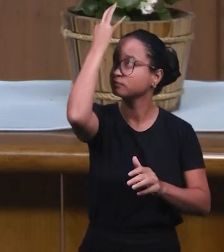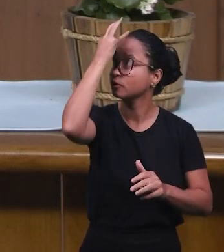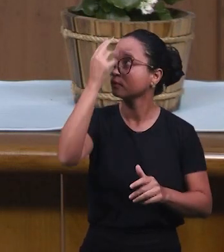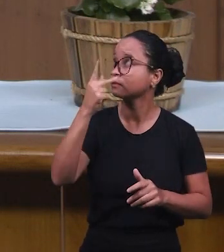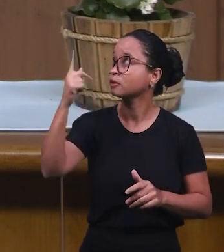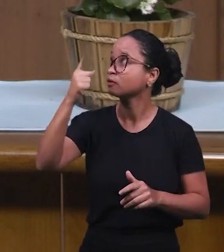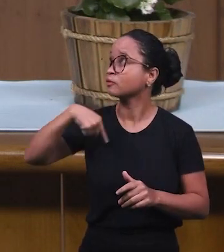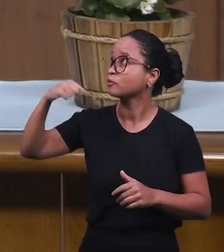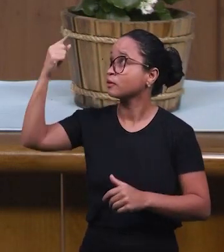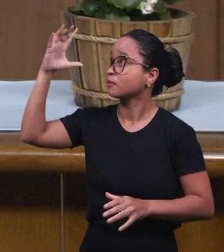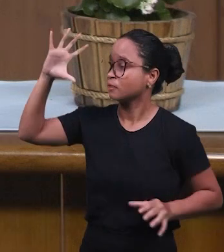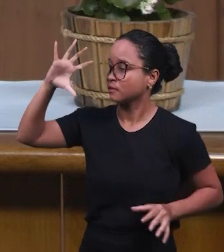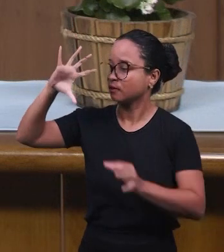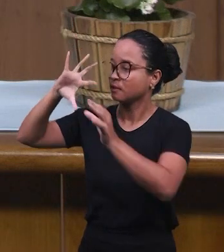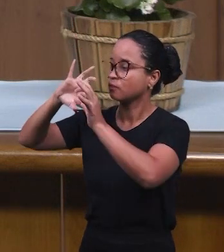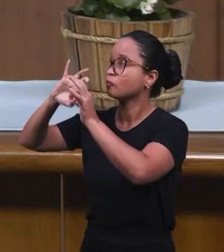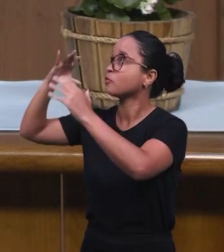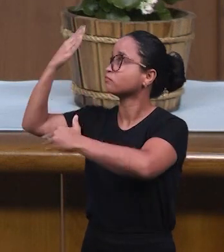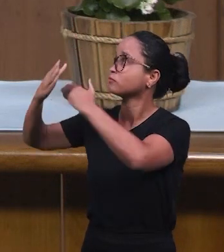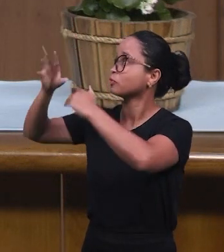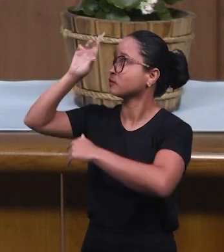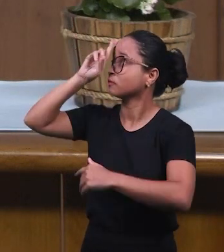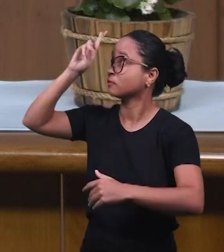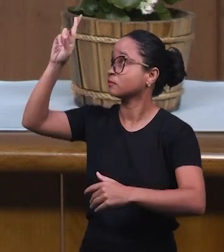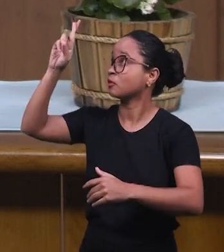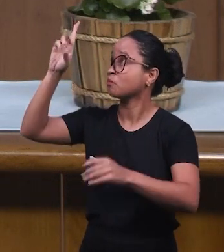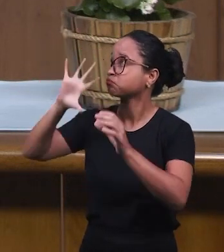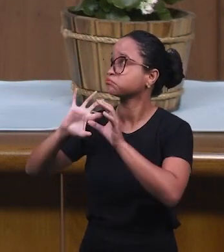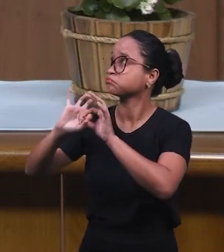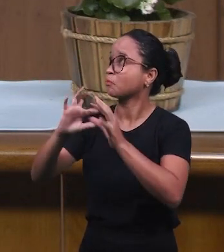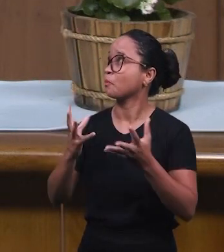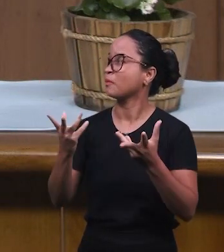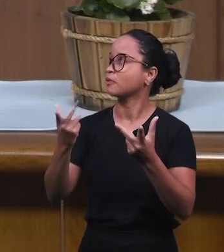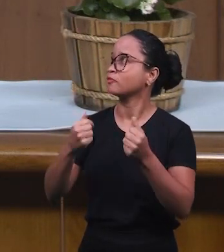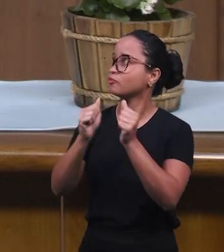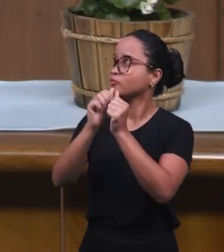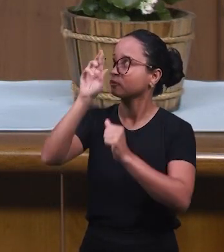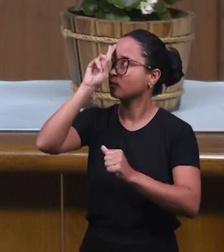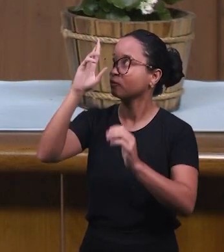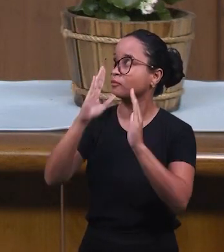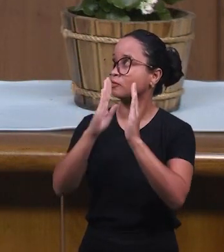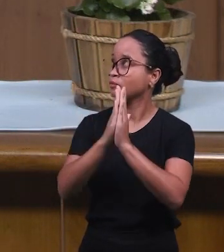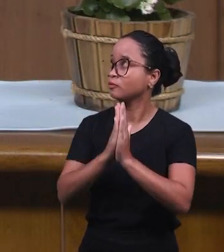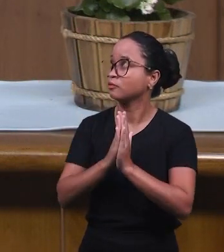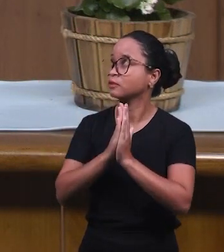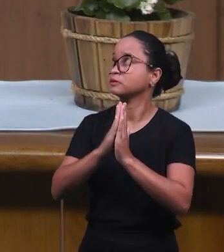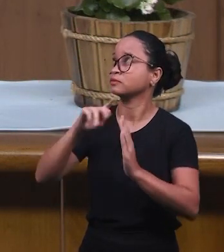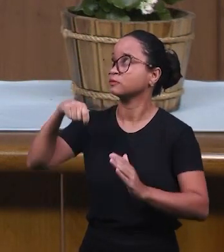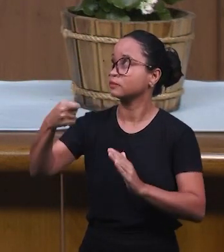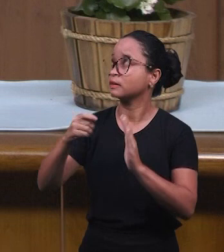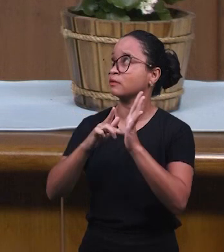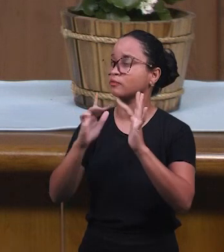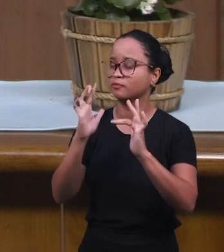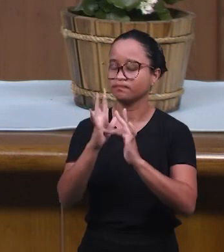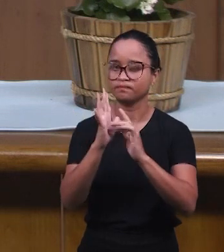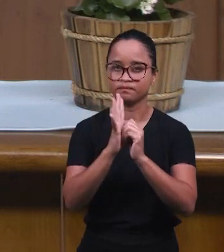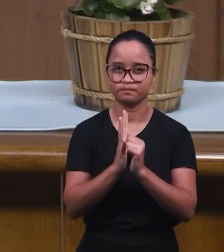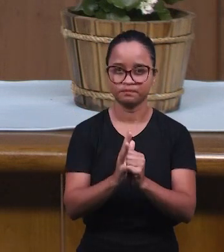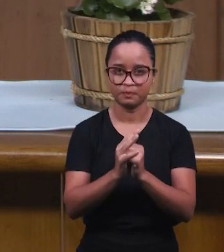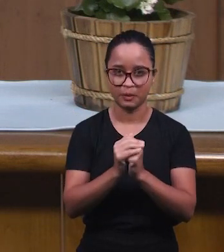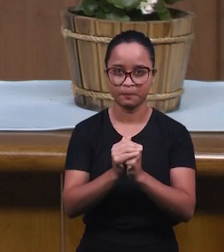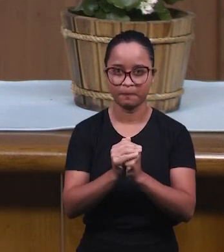dê, Senhor, o acesso à Tua presença e a comunhão maravilhosa contigo. É a oração que fazemos em nome do Senhor